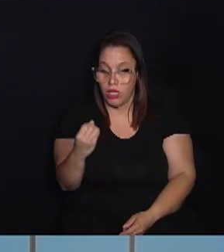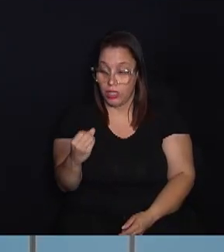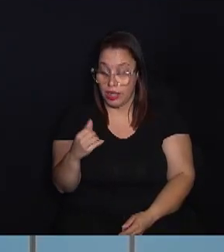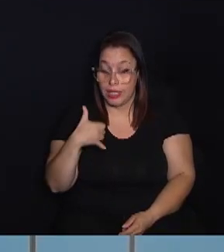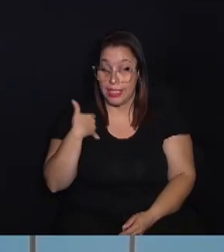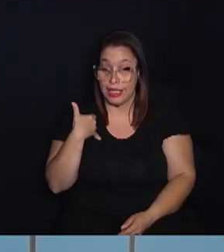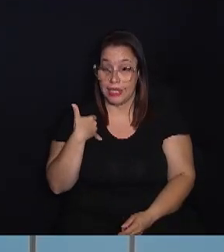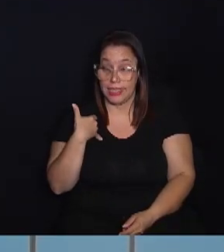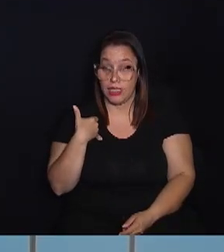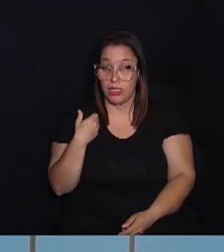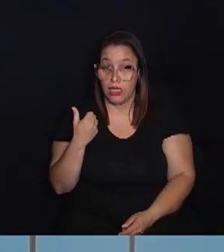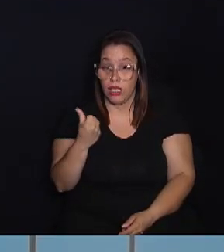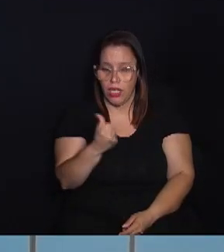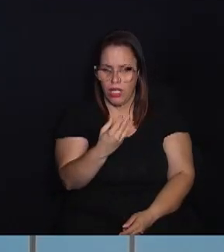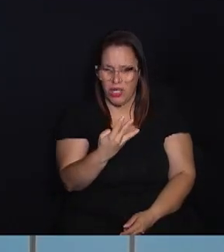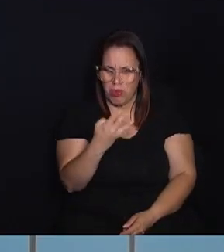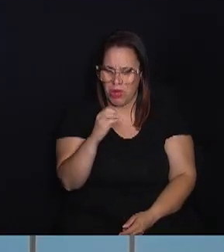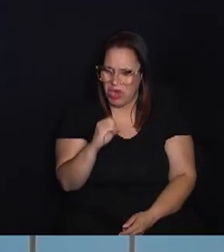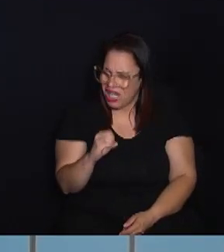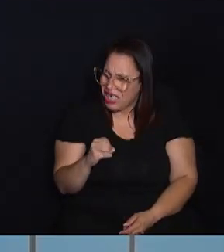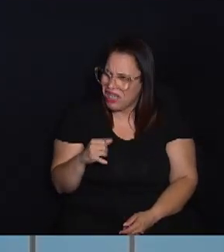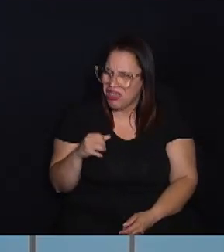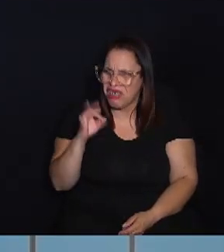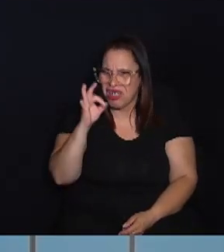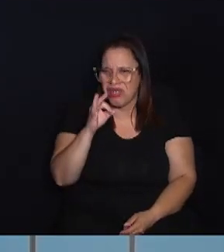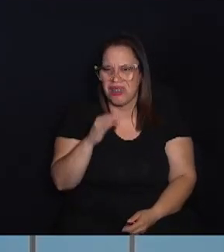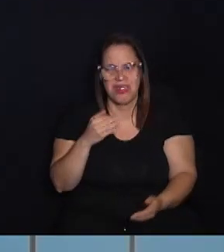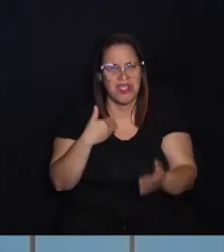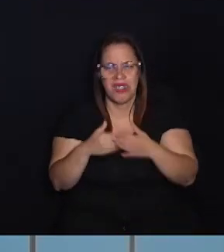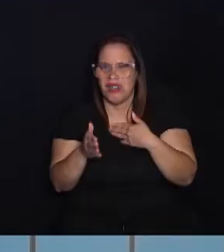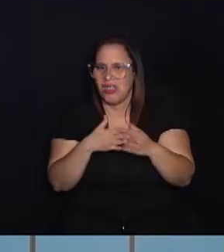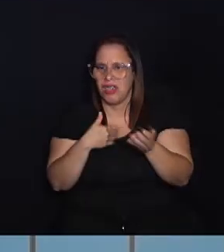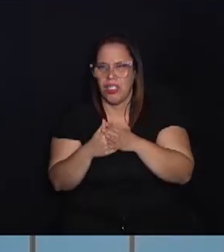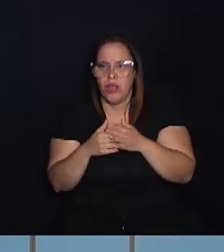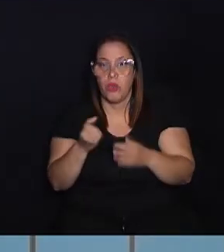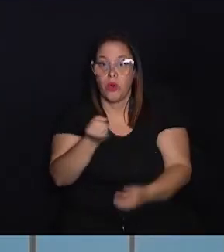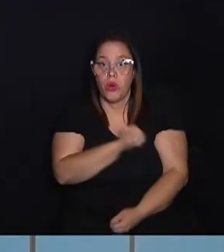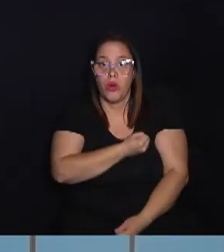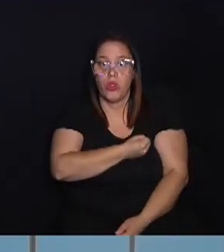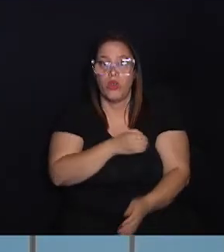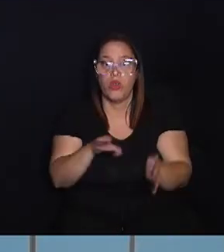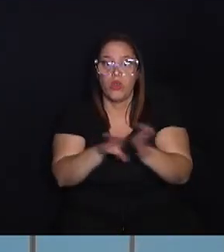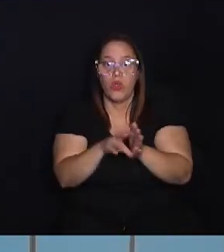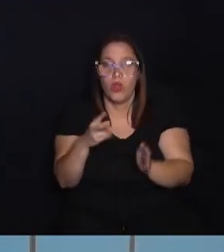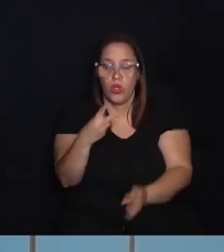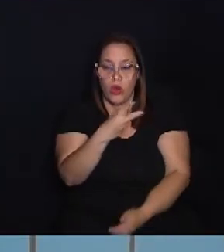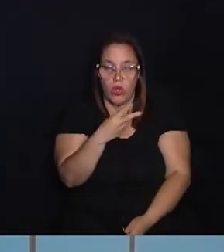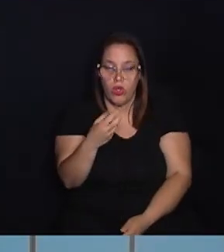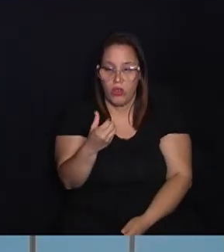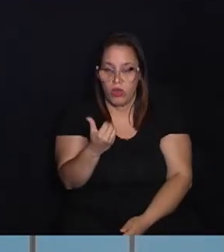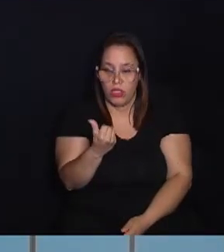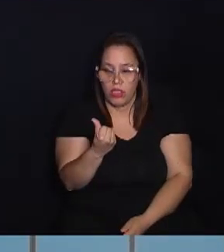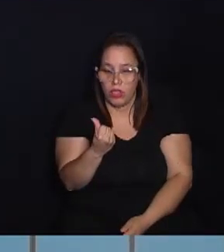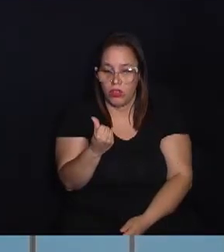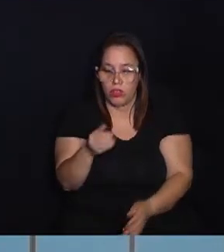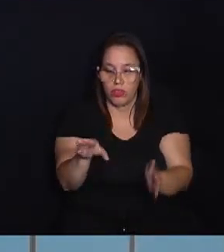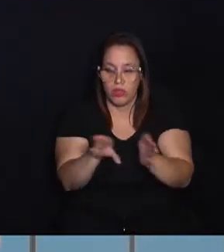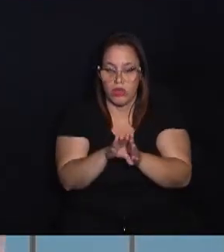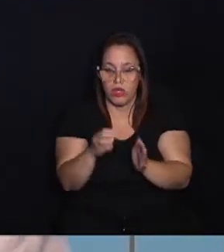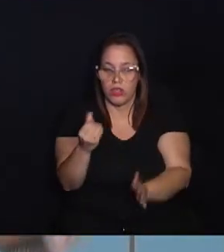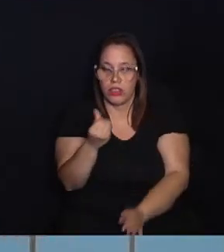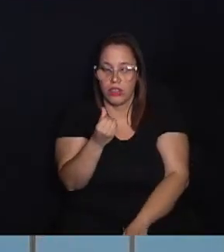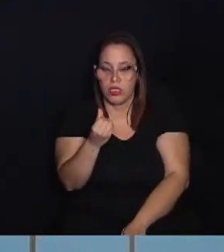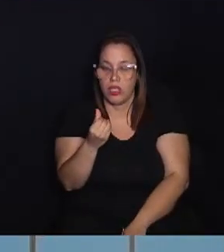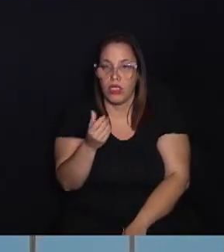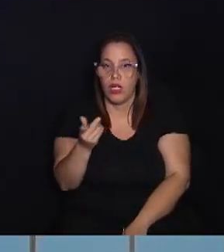16 para 40%, enfim, eu não lembro bem os números, mas quando chega em 21, cai para 6%. Então, se algum pai